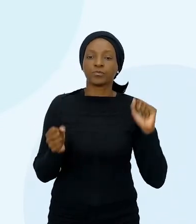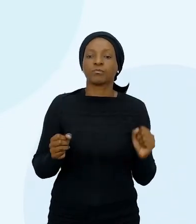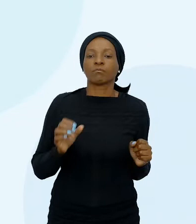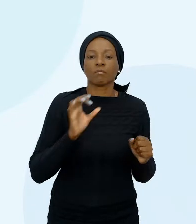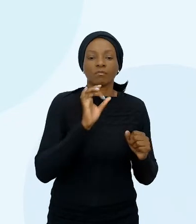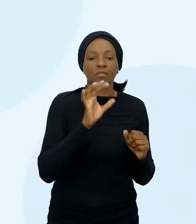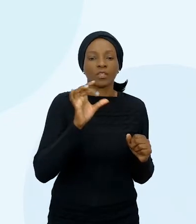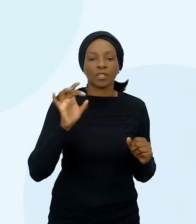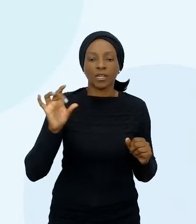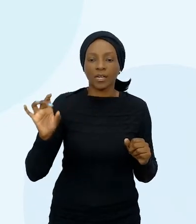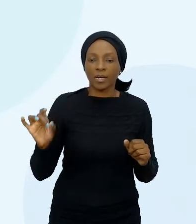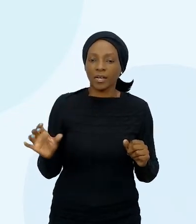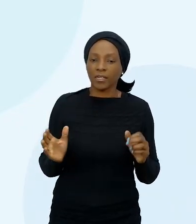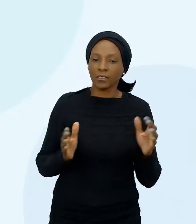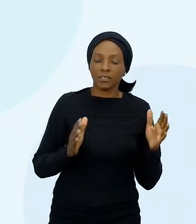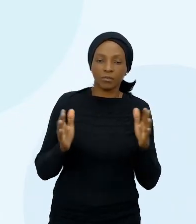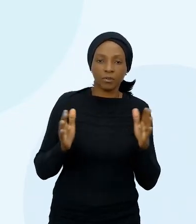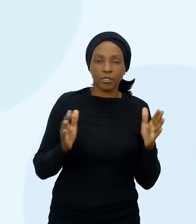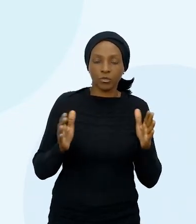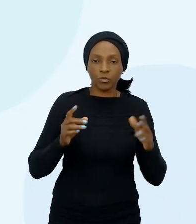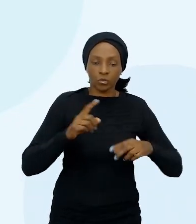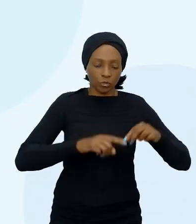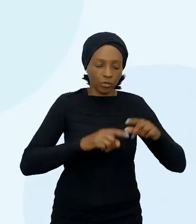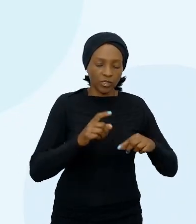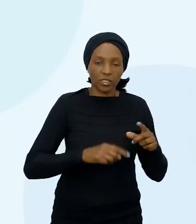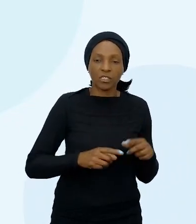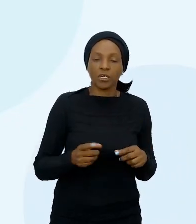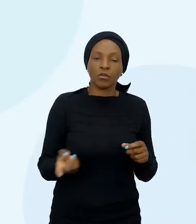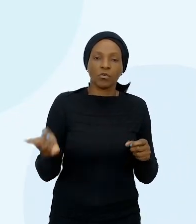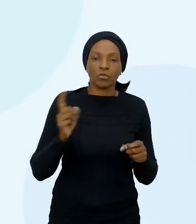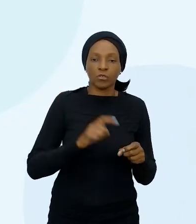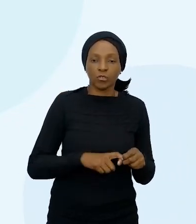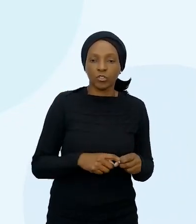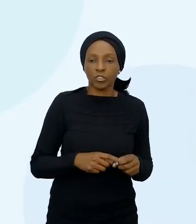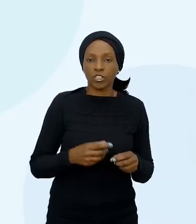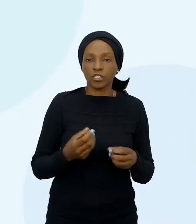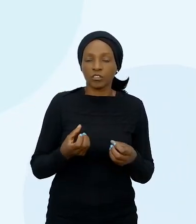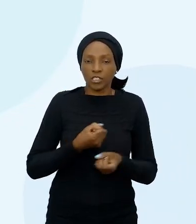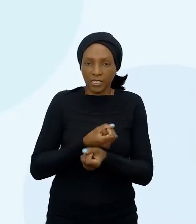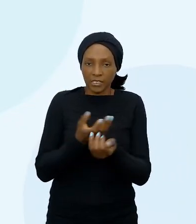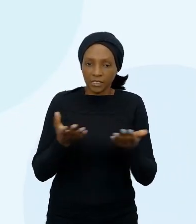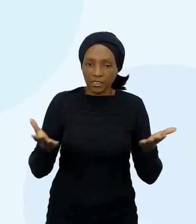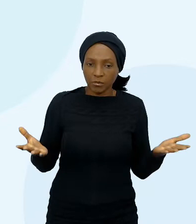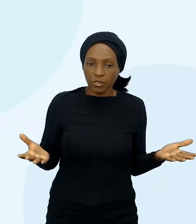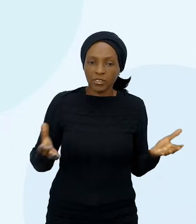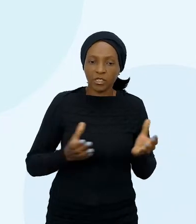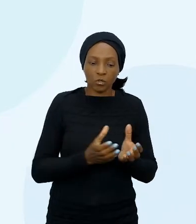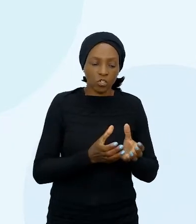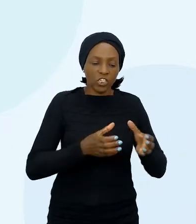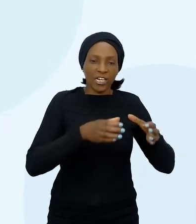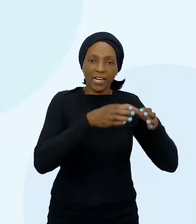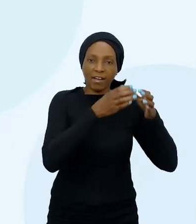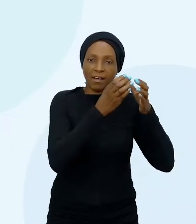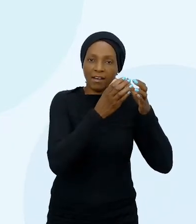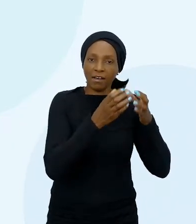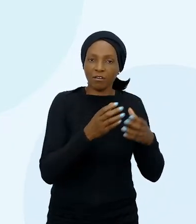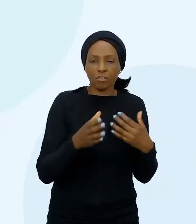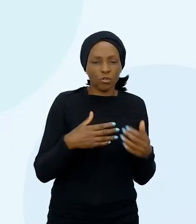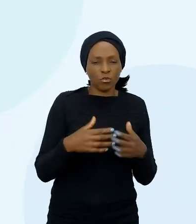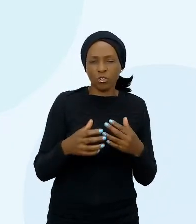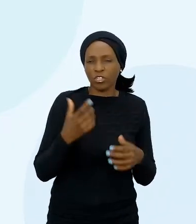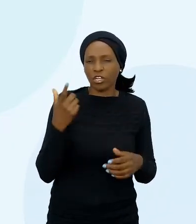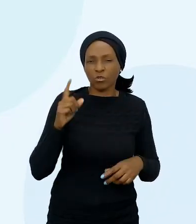cada momento aí que esse material passa, voltando aí na distribuição de garrafas ou qualquer outro bem aí